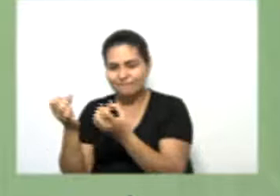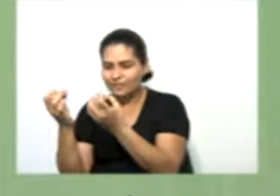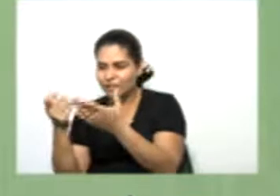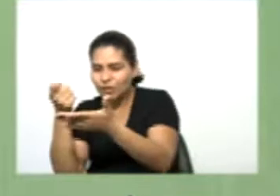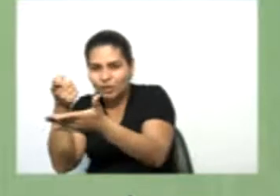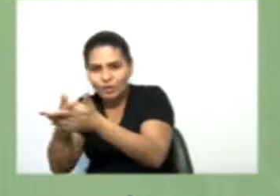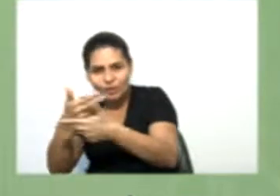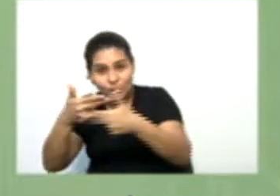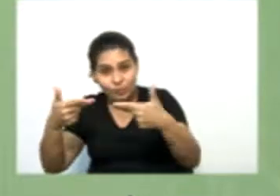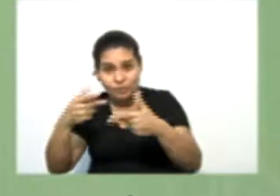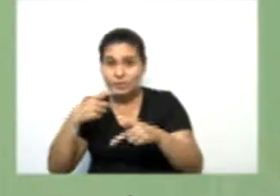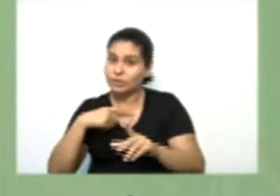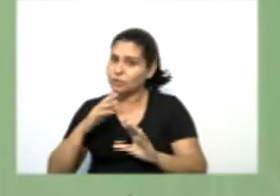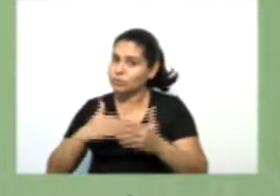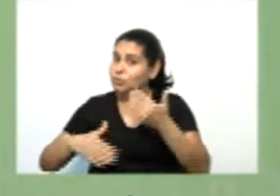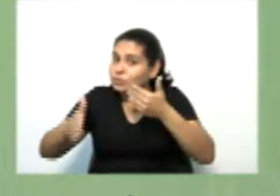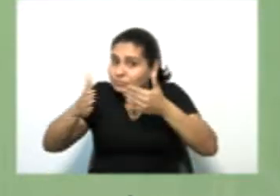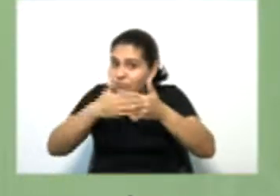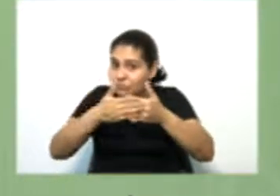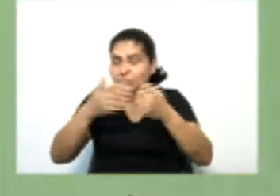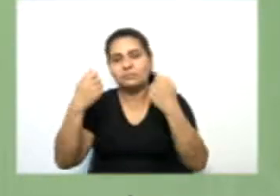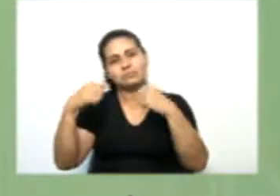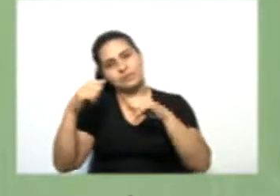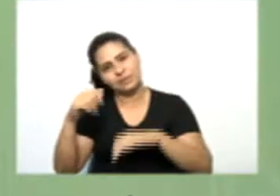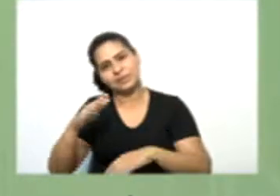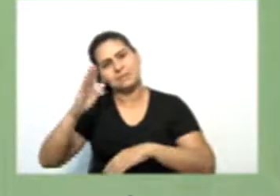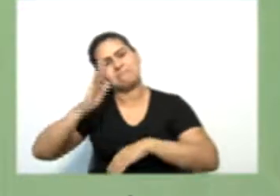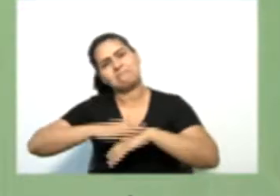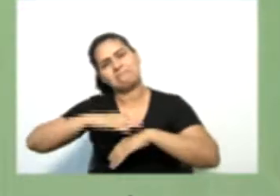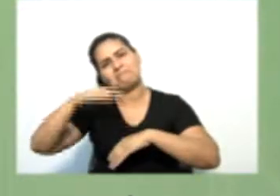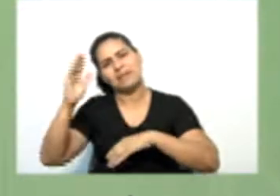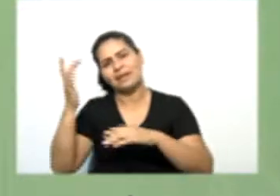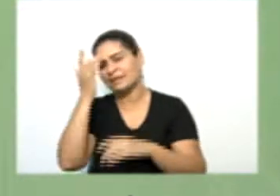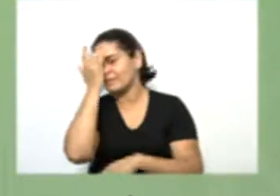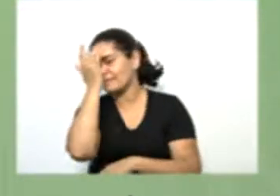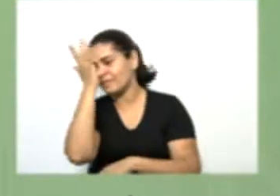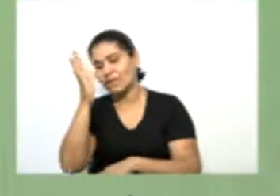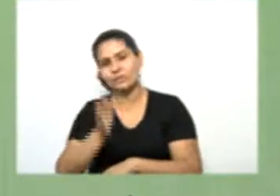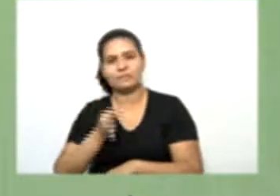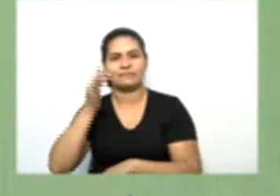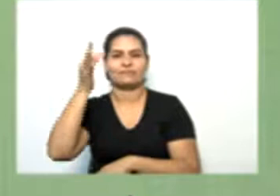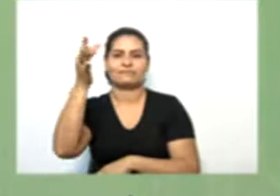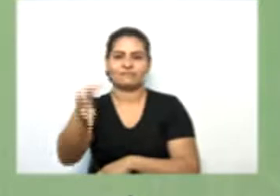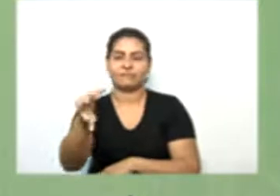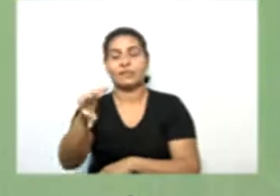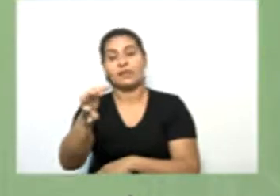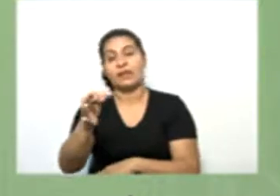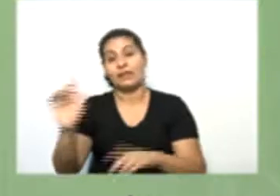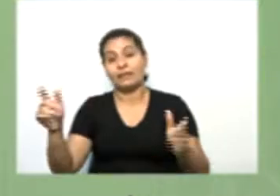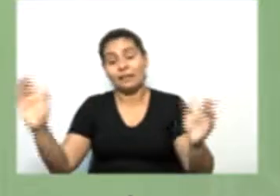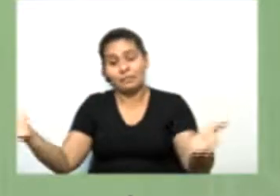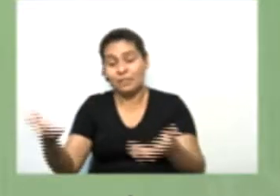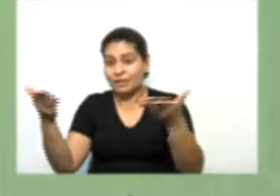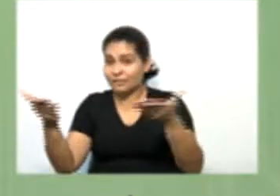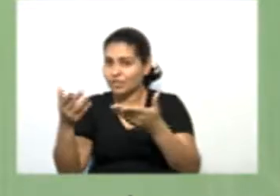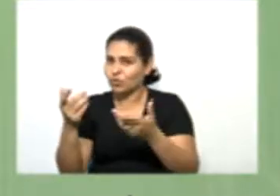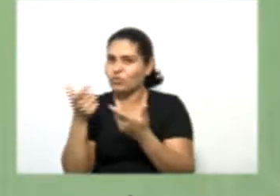negociação. Como consequência disso, haverá mais facilidade para futuras e prósperas